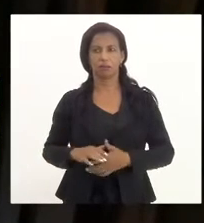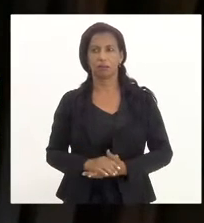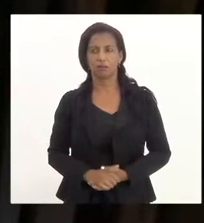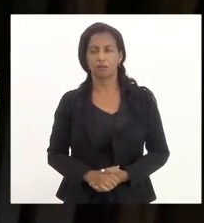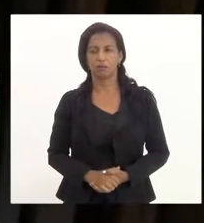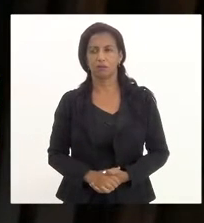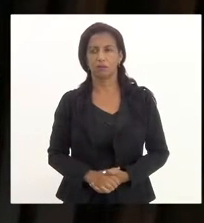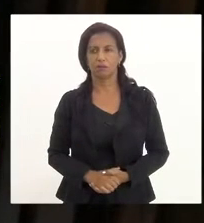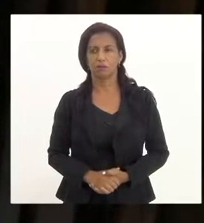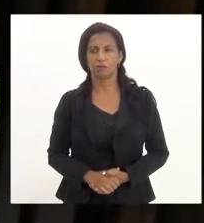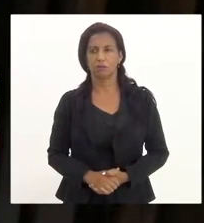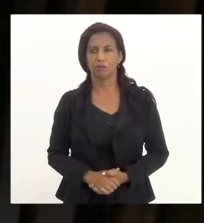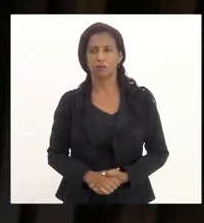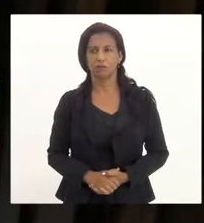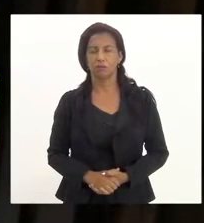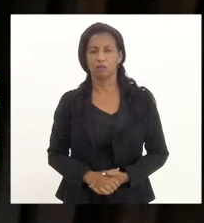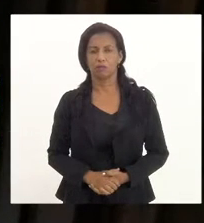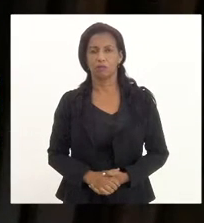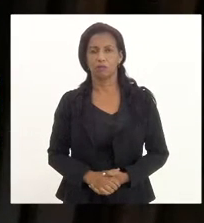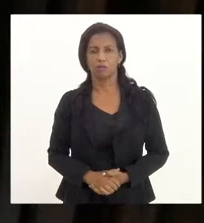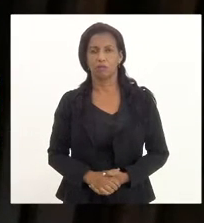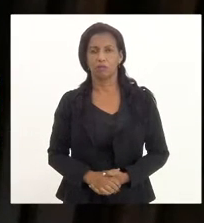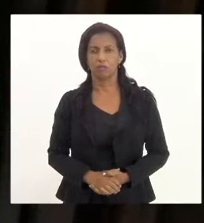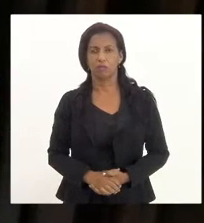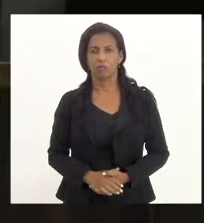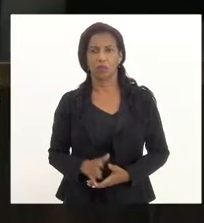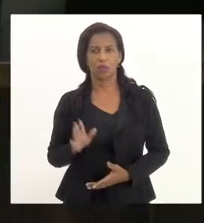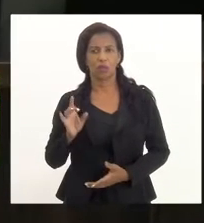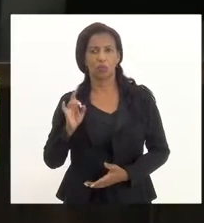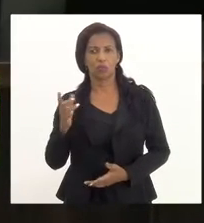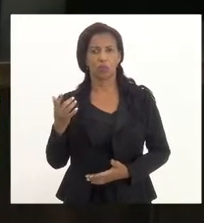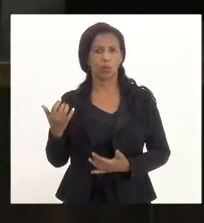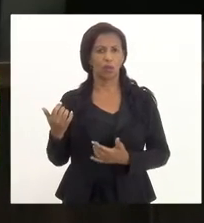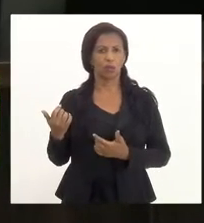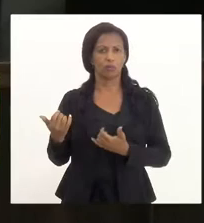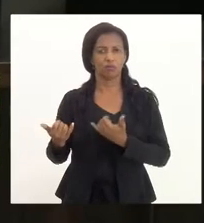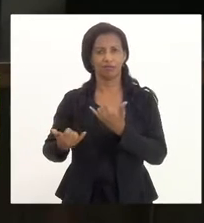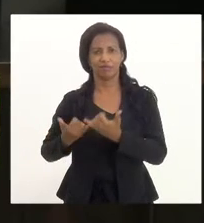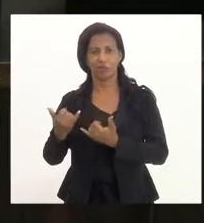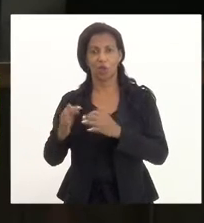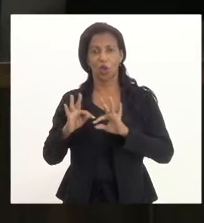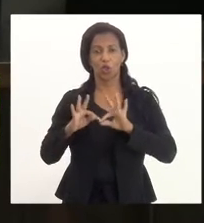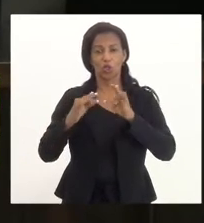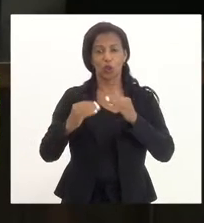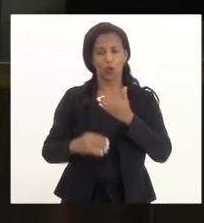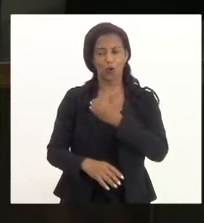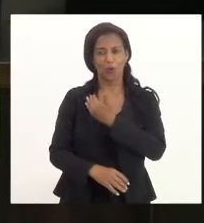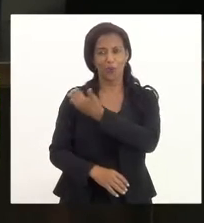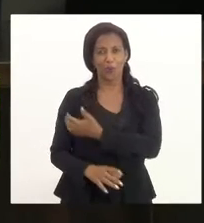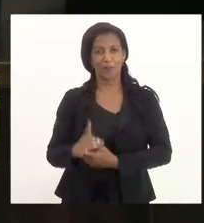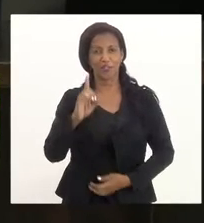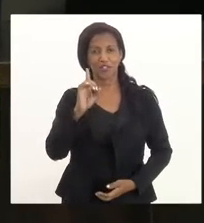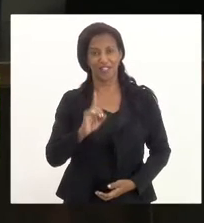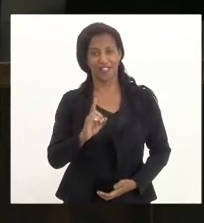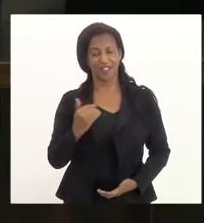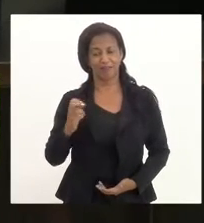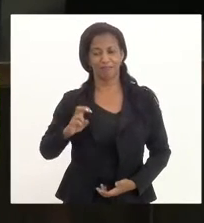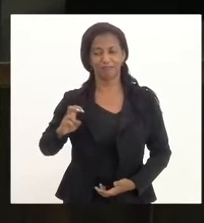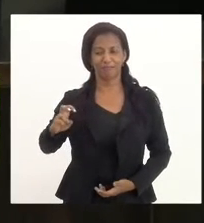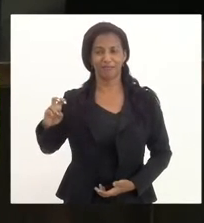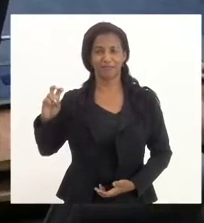a título só de descontração todos à minha direita por favor